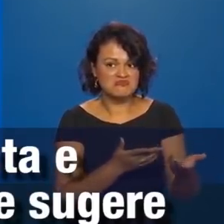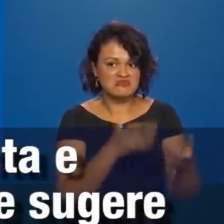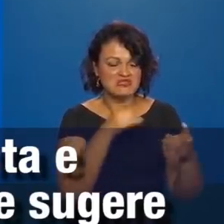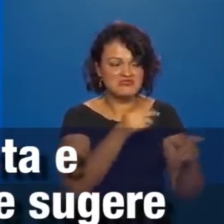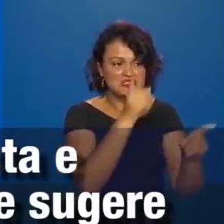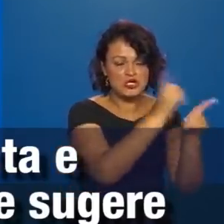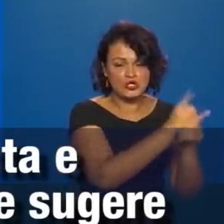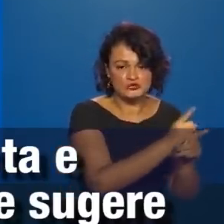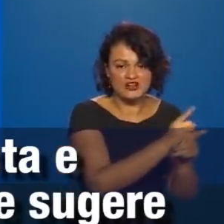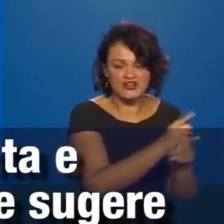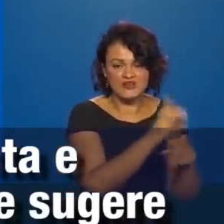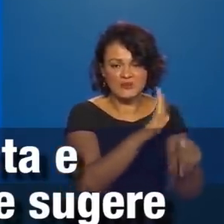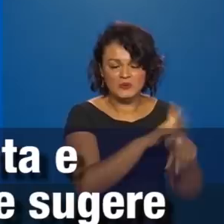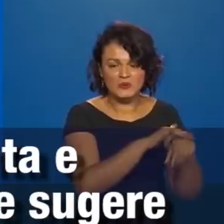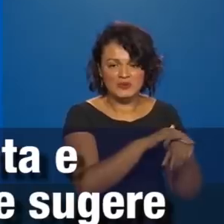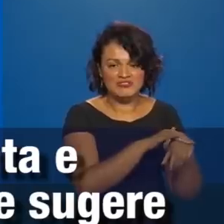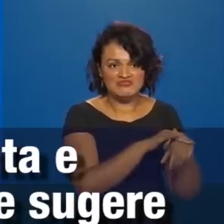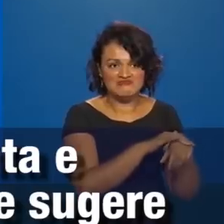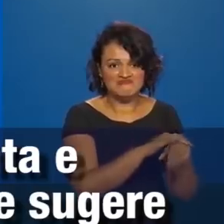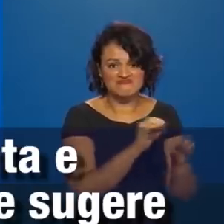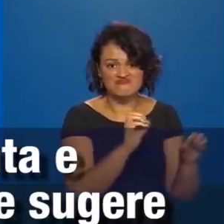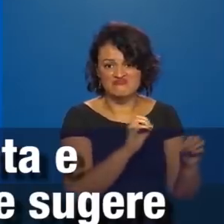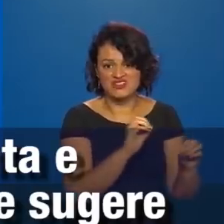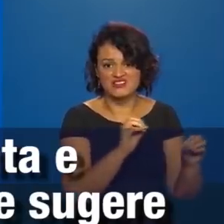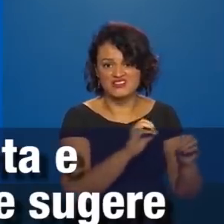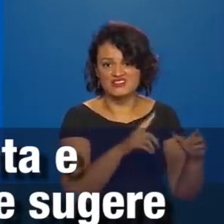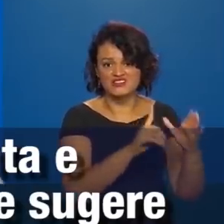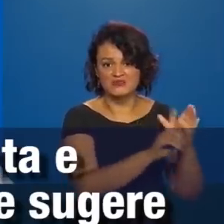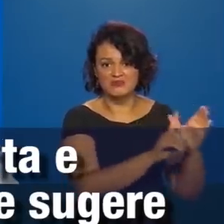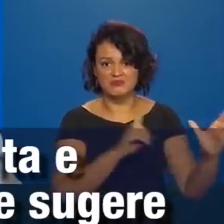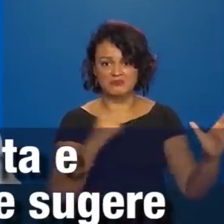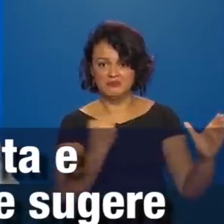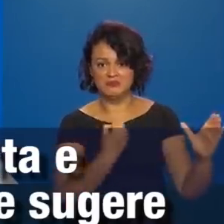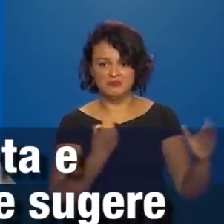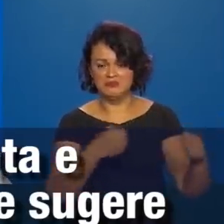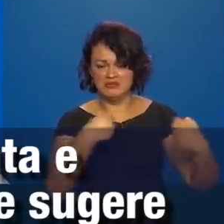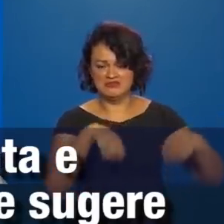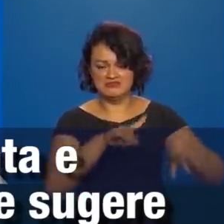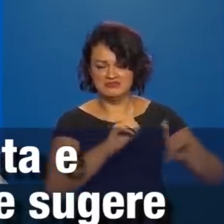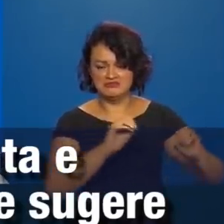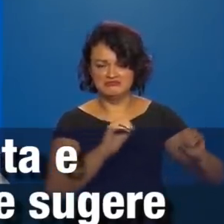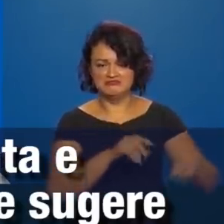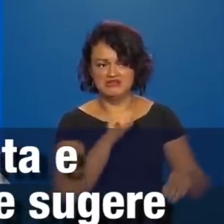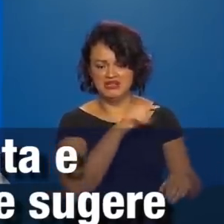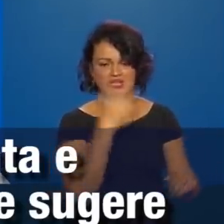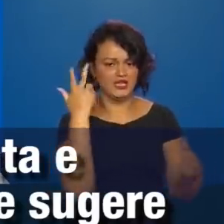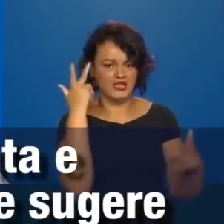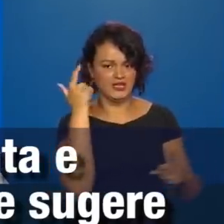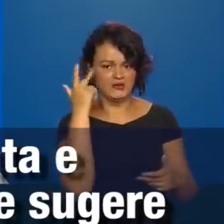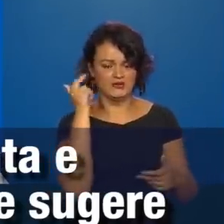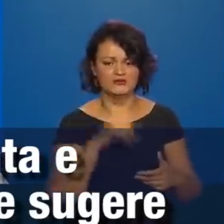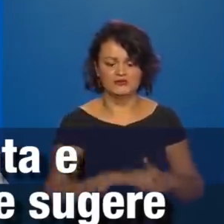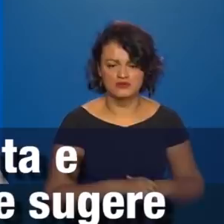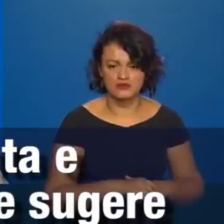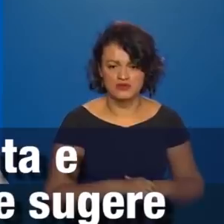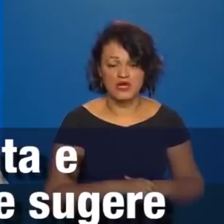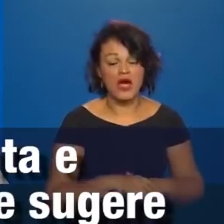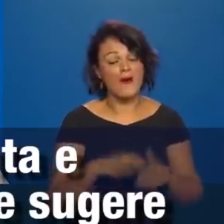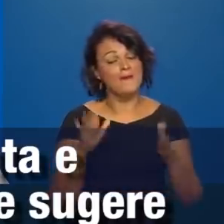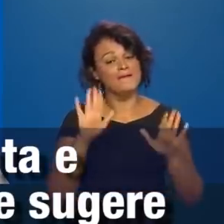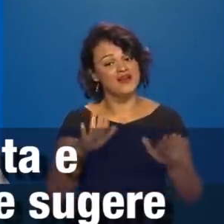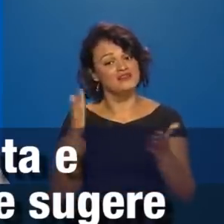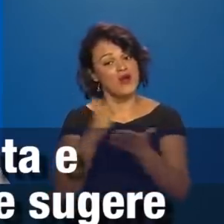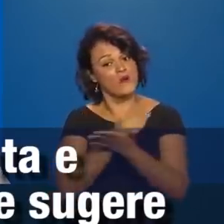indicação, sem caso, de estar fazendo medida de distanciamento social. Essa que é a questão. Então, temos locais